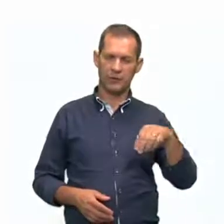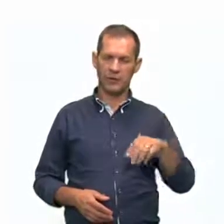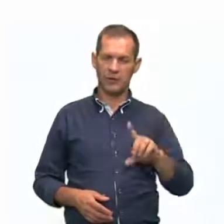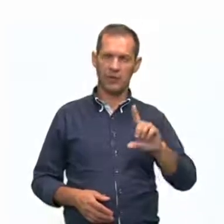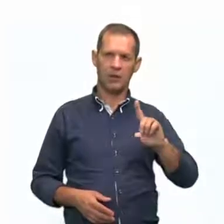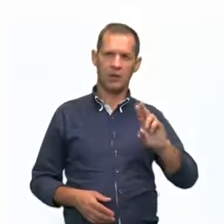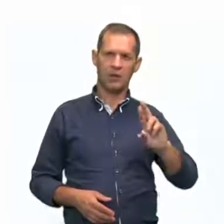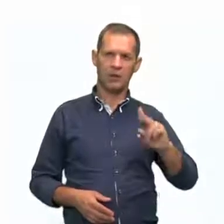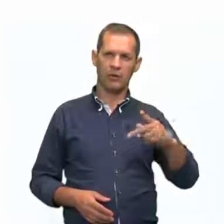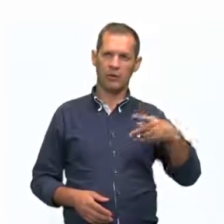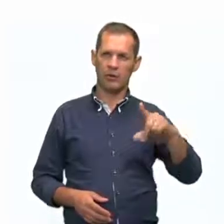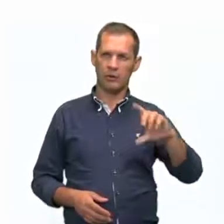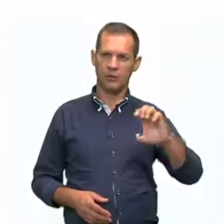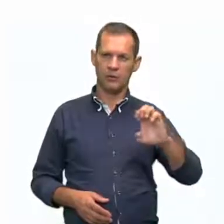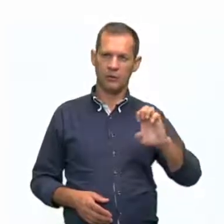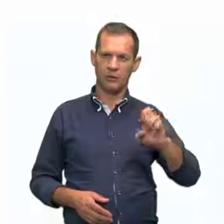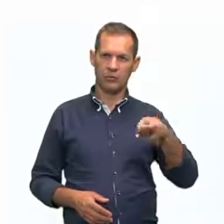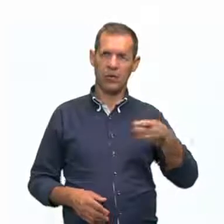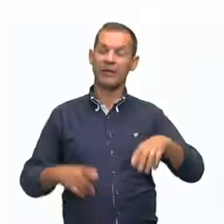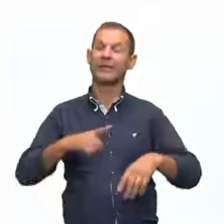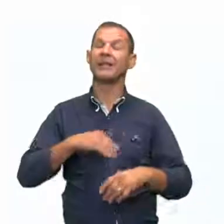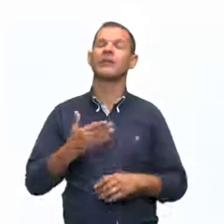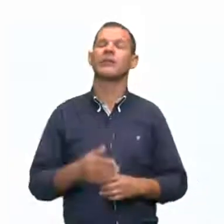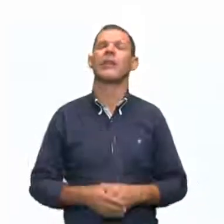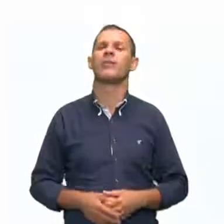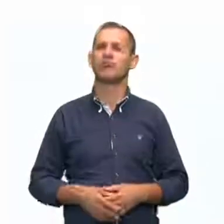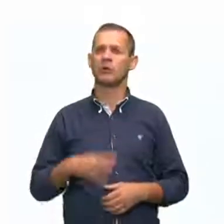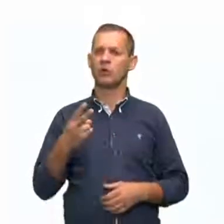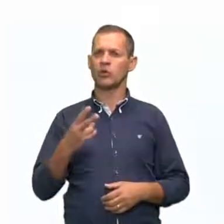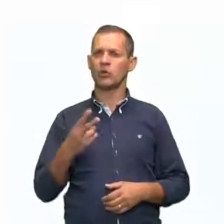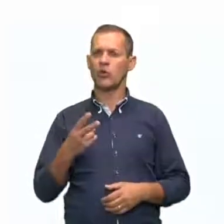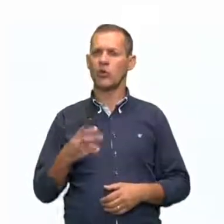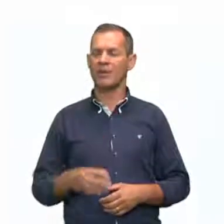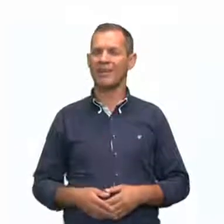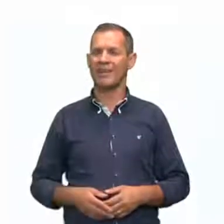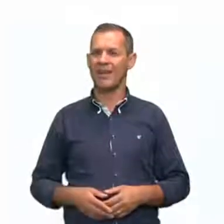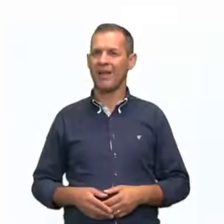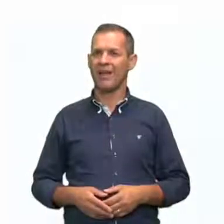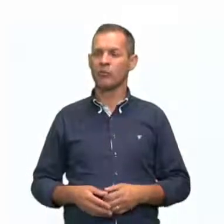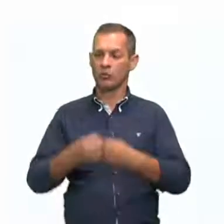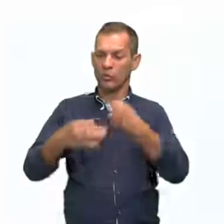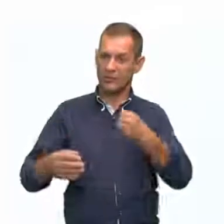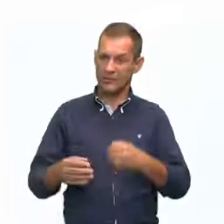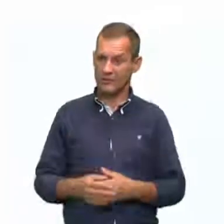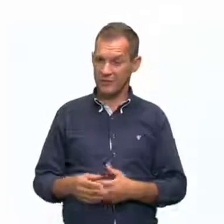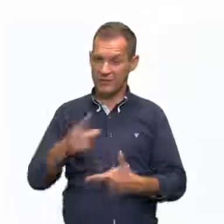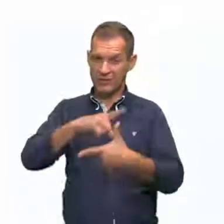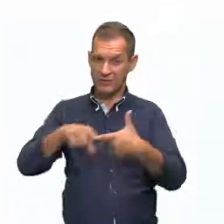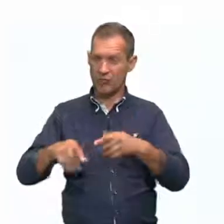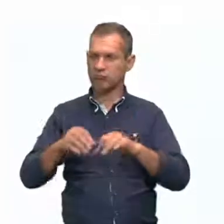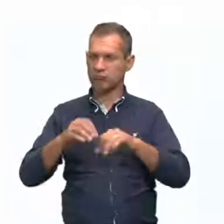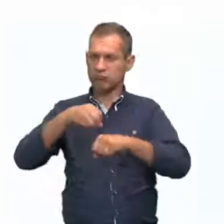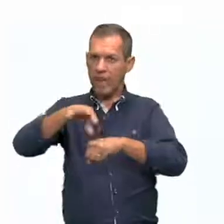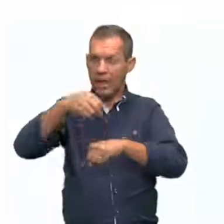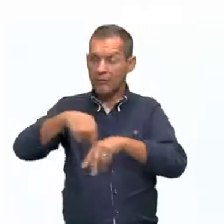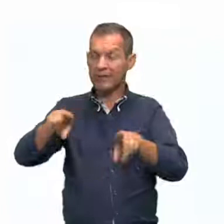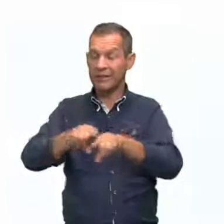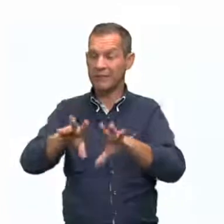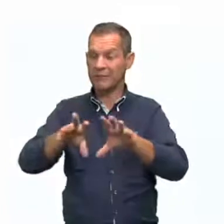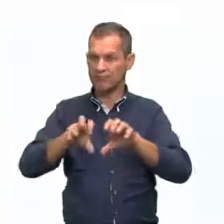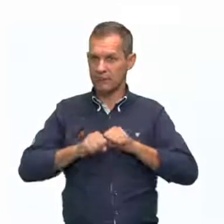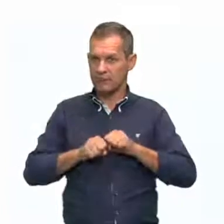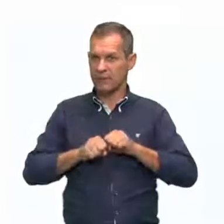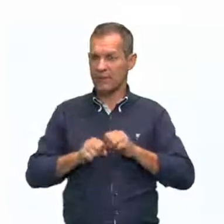Duplex. Então, ele tem dois canais separados para transmitir e receber